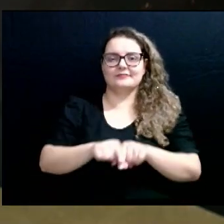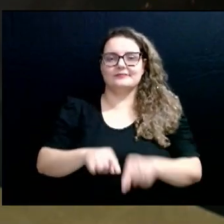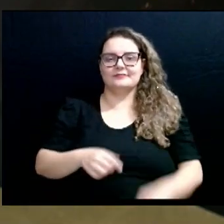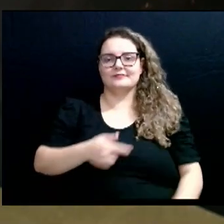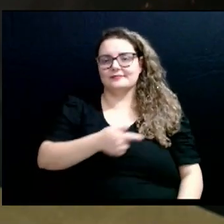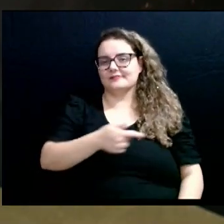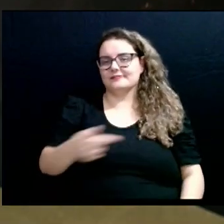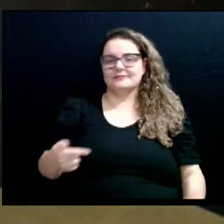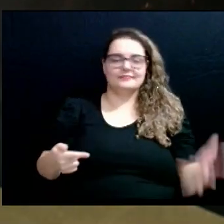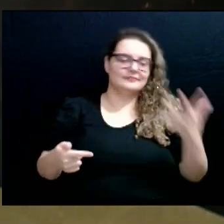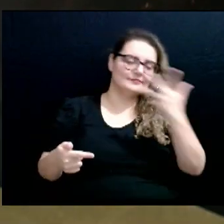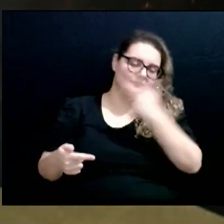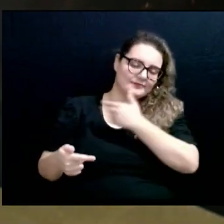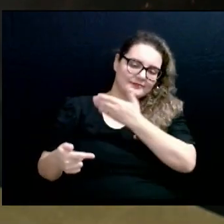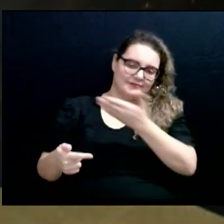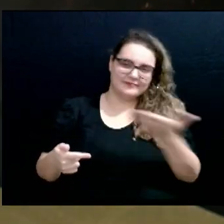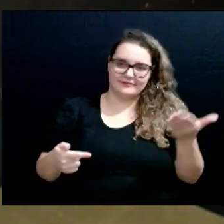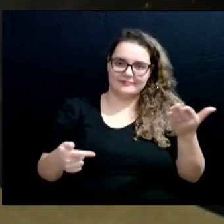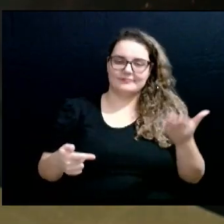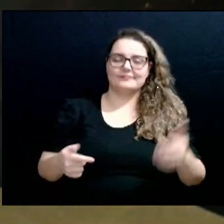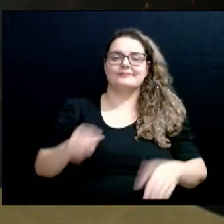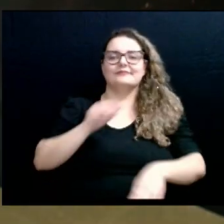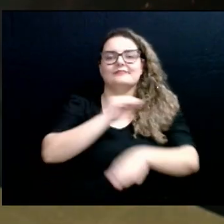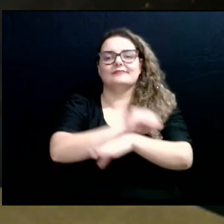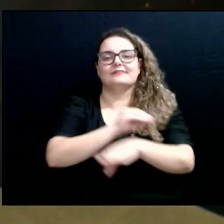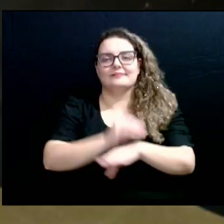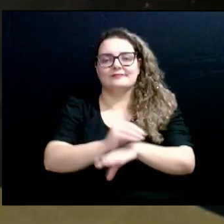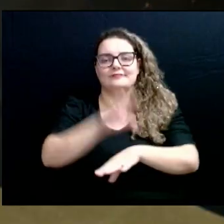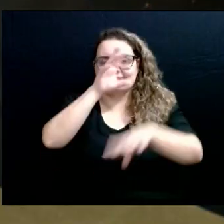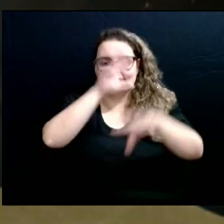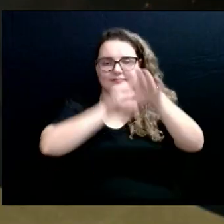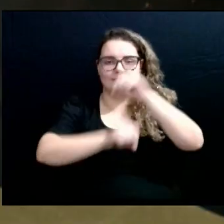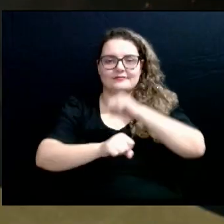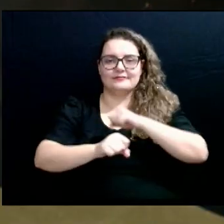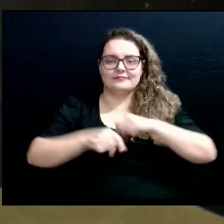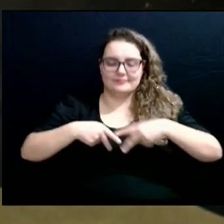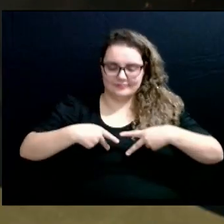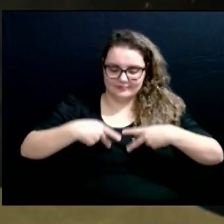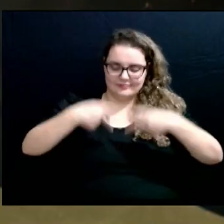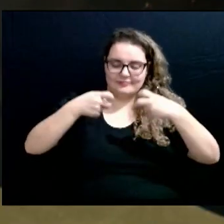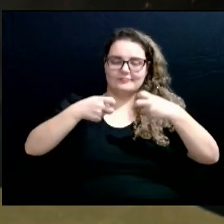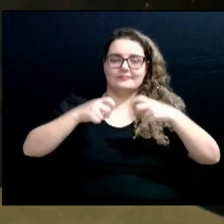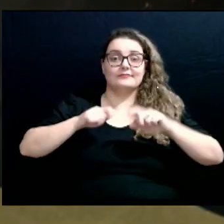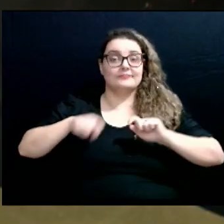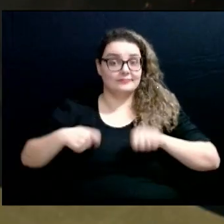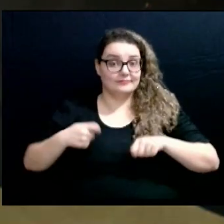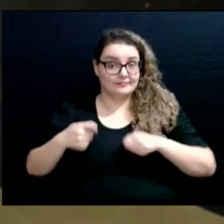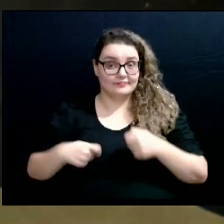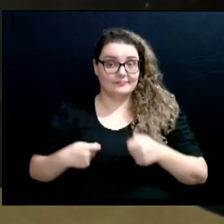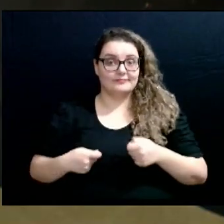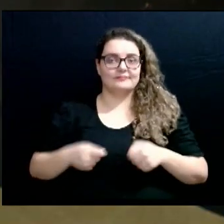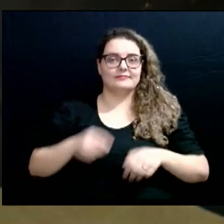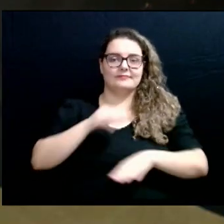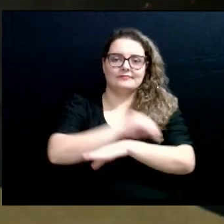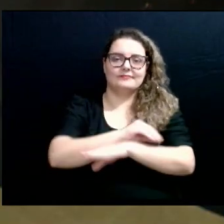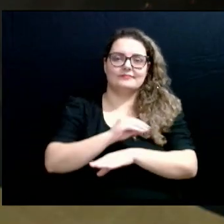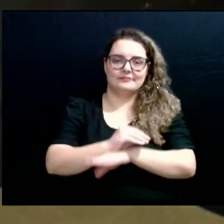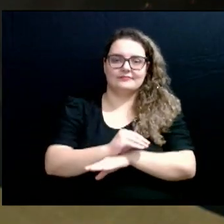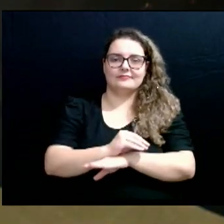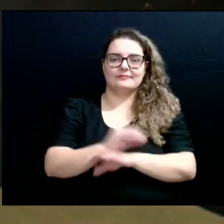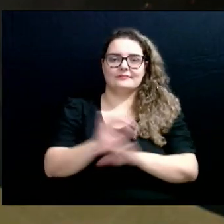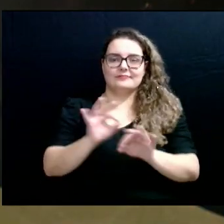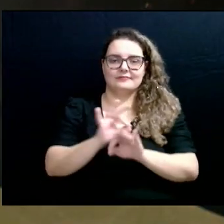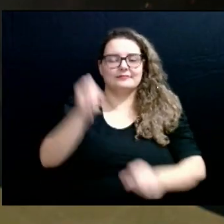para você, se cuide, aprenda a reconhecer os sinais, tá? Muito cuidado aí e nada de culpa. A gente